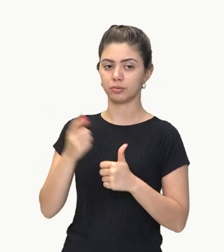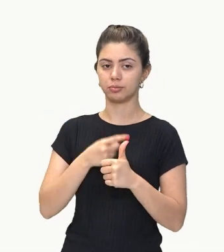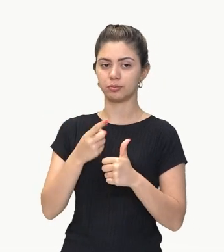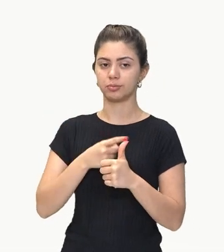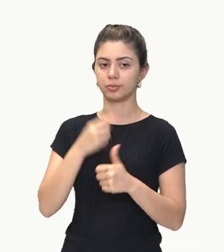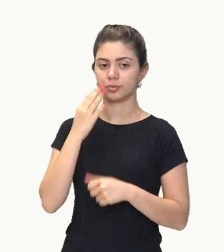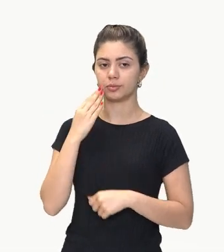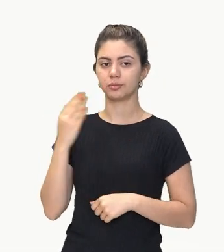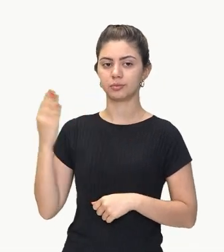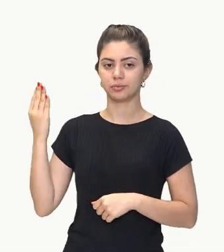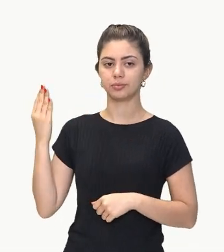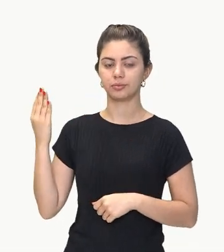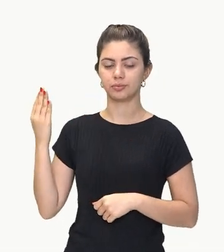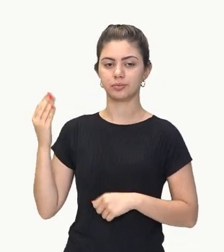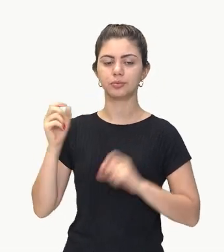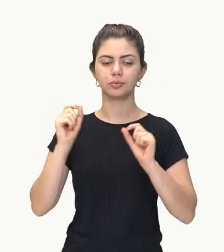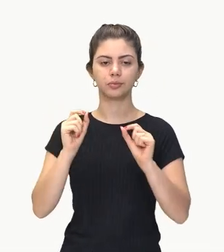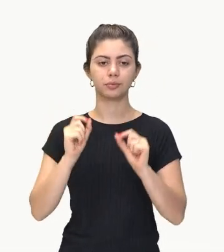exemplo.